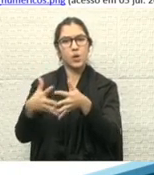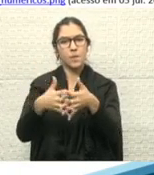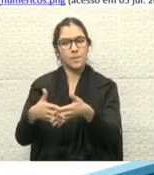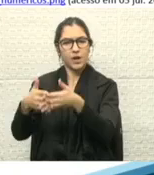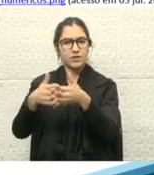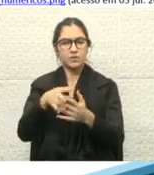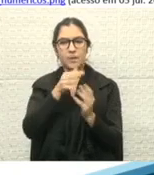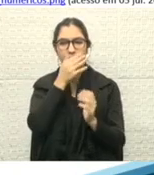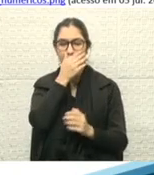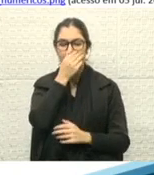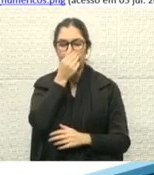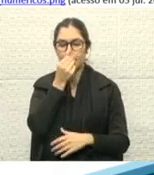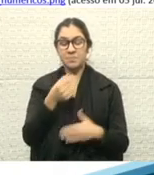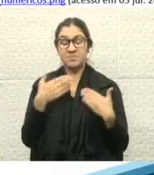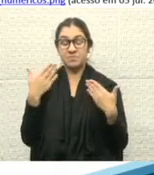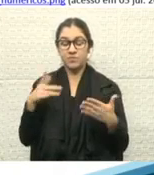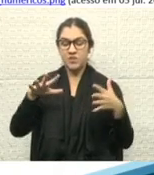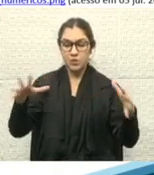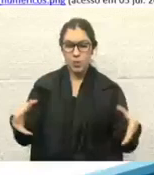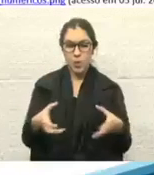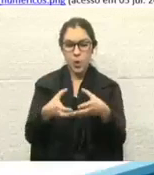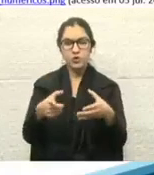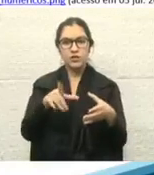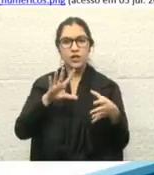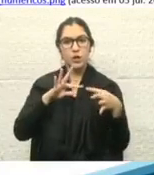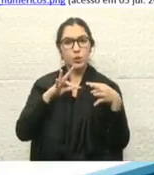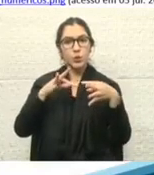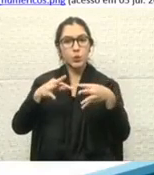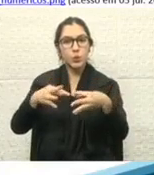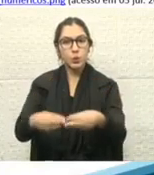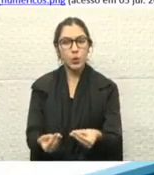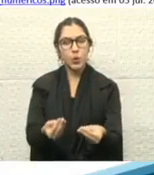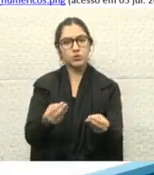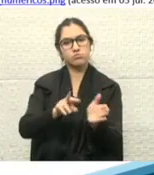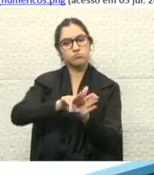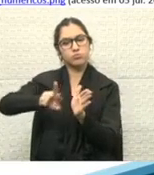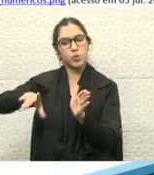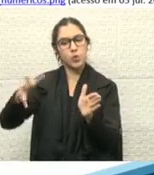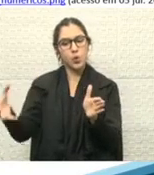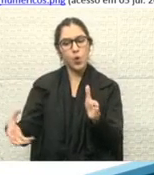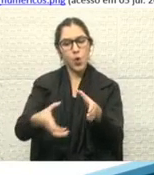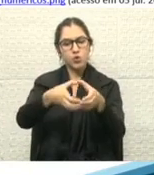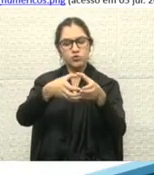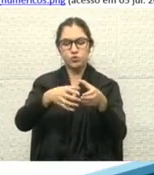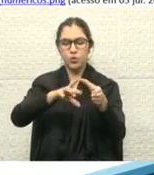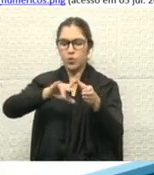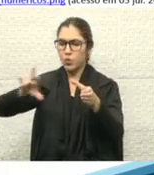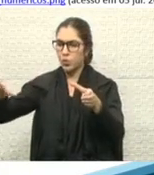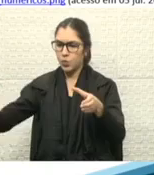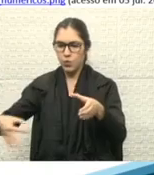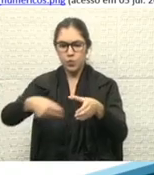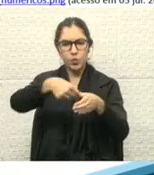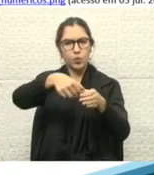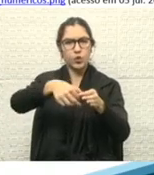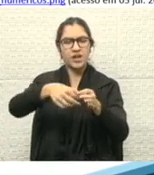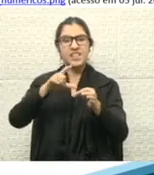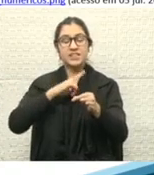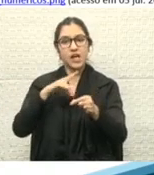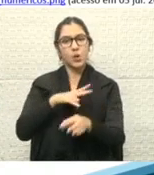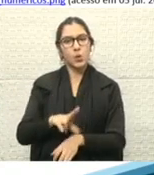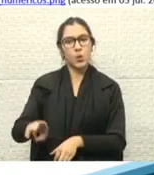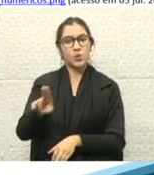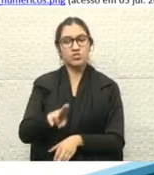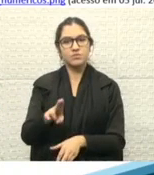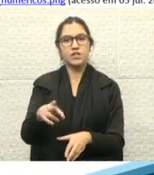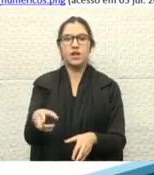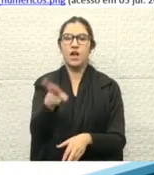complexos. Então, este conjunto abrange todos os demais conjuntos numéricos que nós utilizamos usualmente, né?